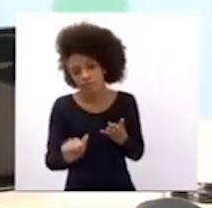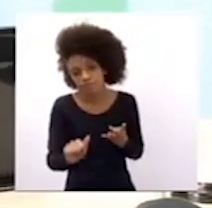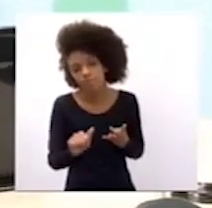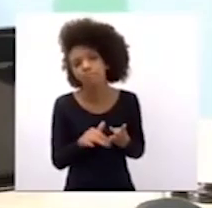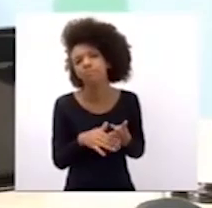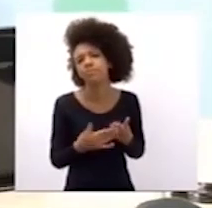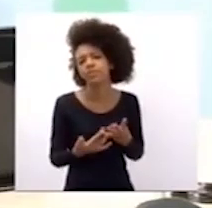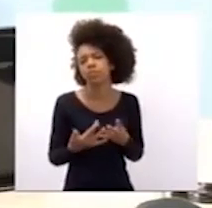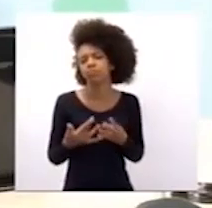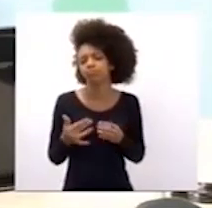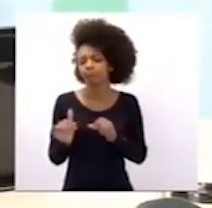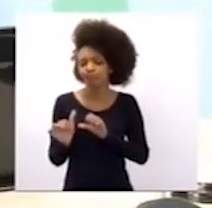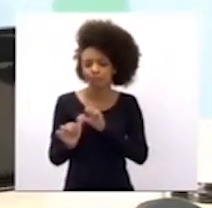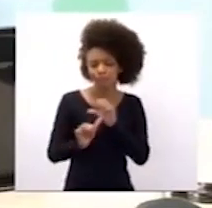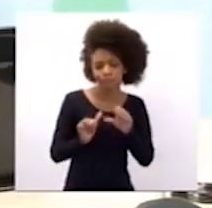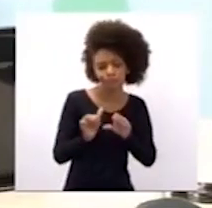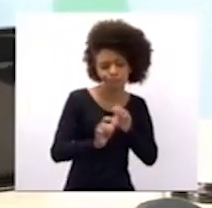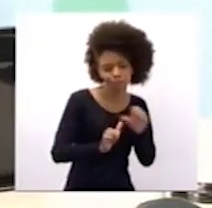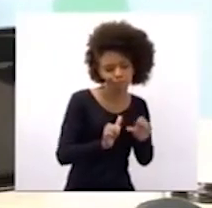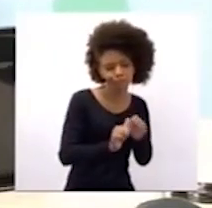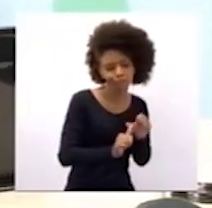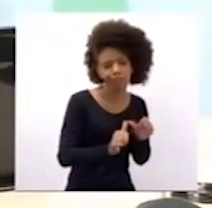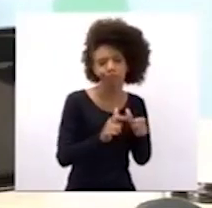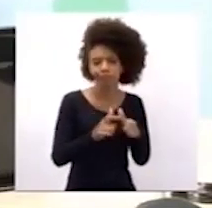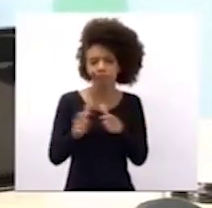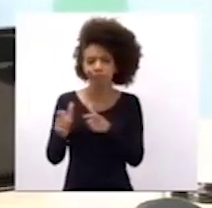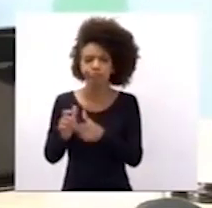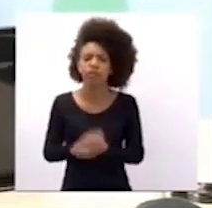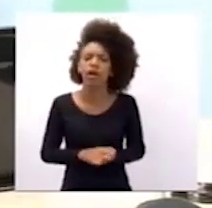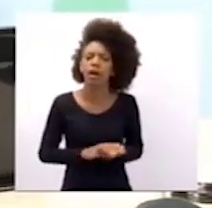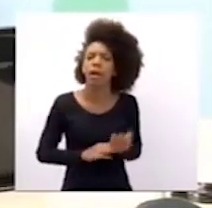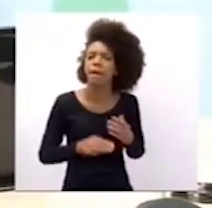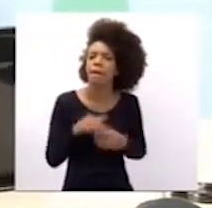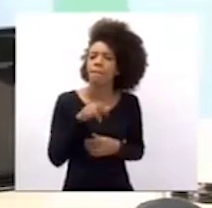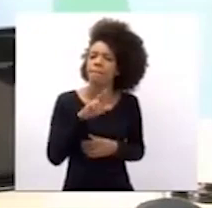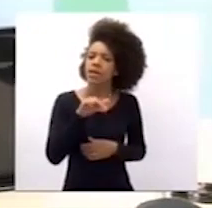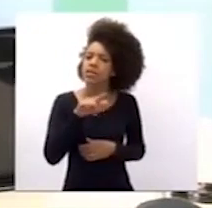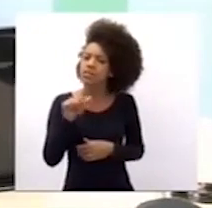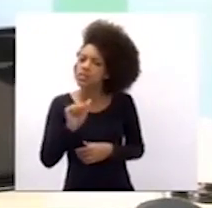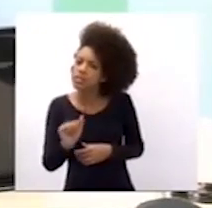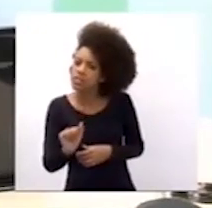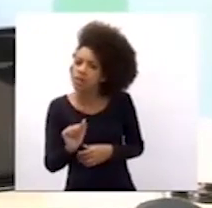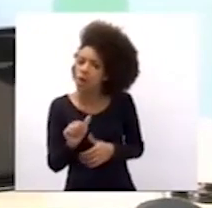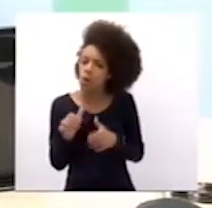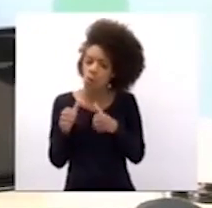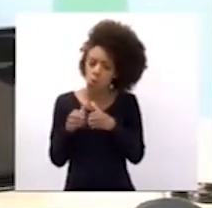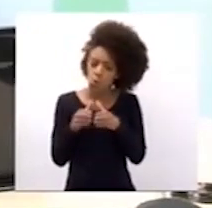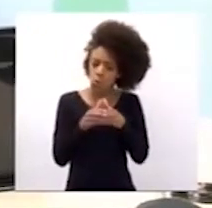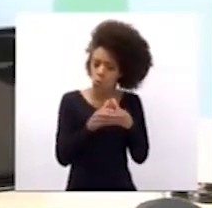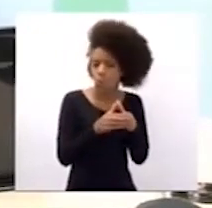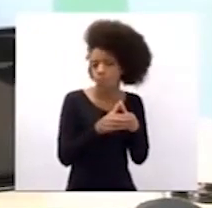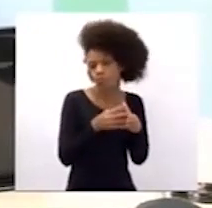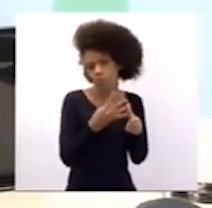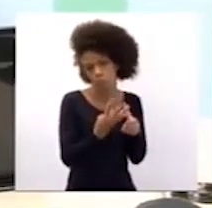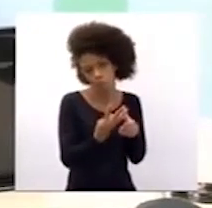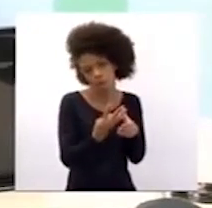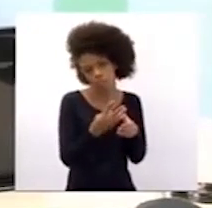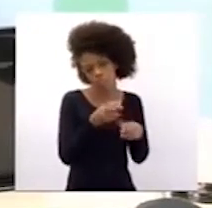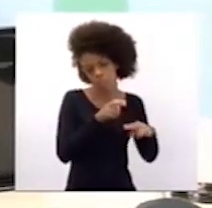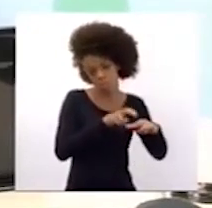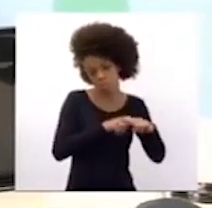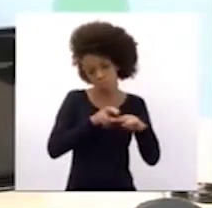tinham características diversas. A Marisa colocou em grupos de 4 pessoas sentados em